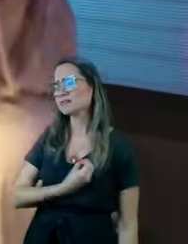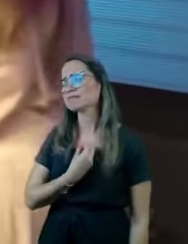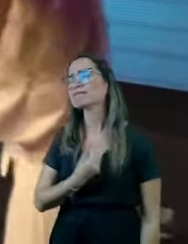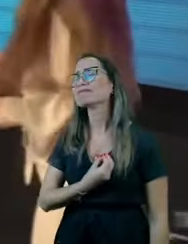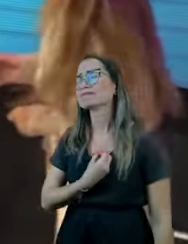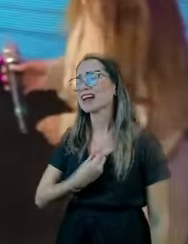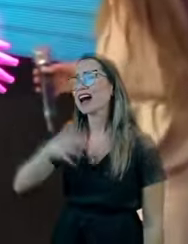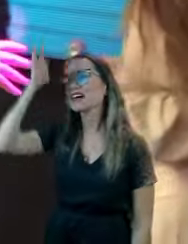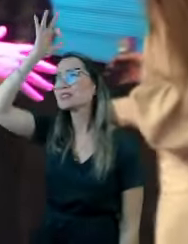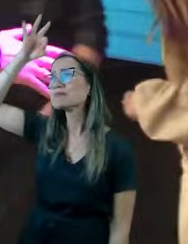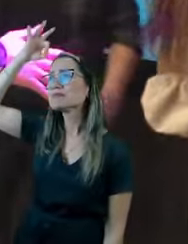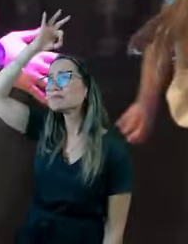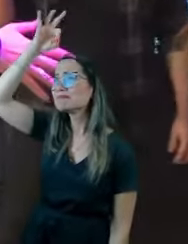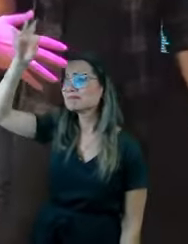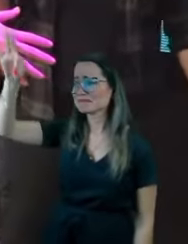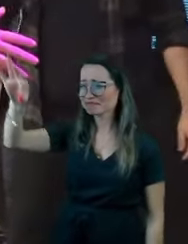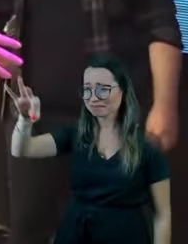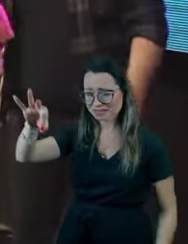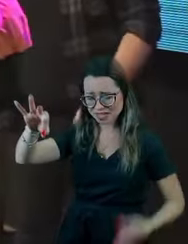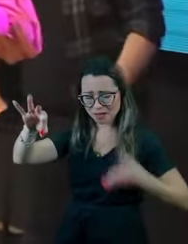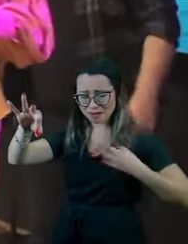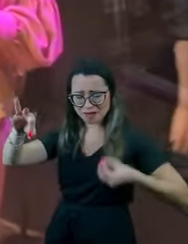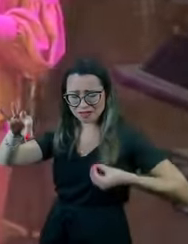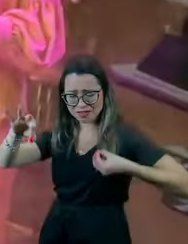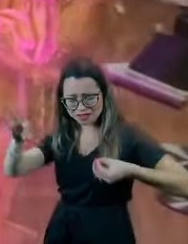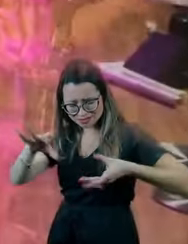uma aliança aqui comigo, meu noivo.